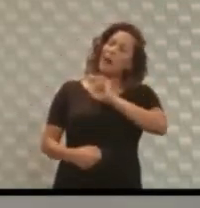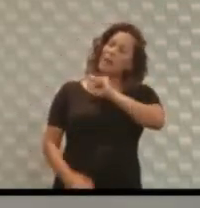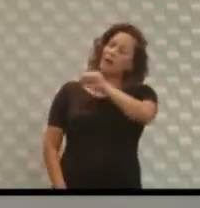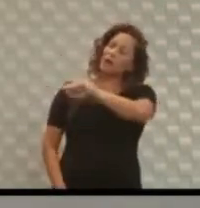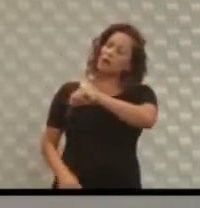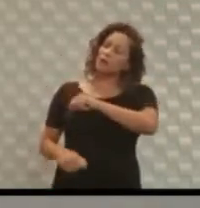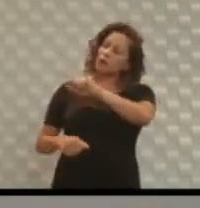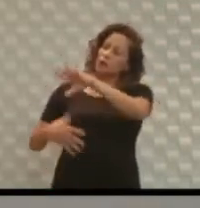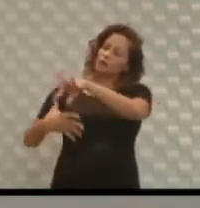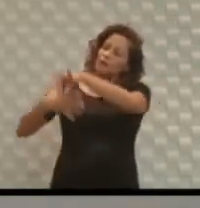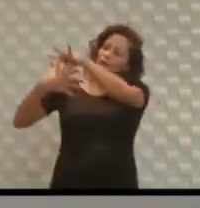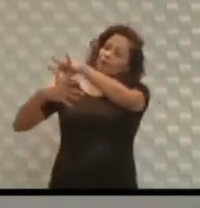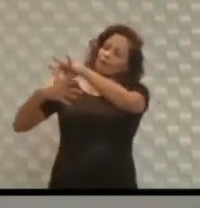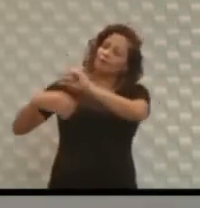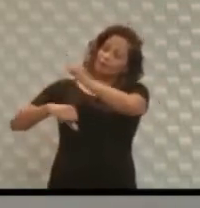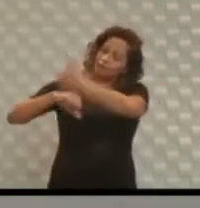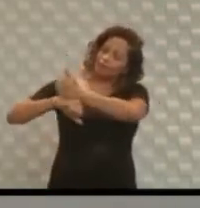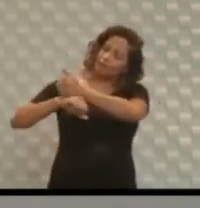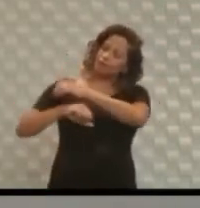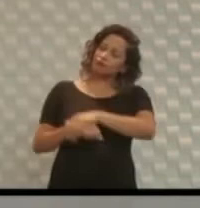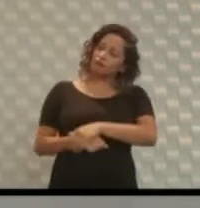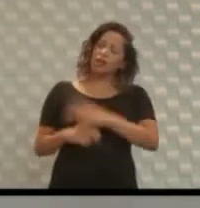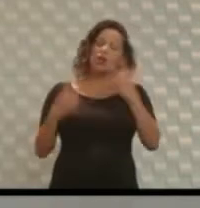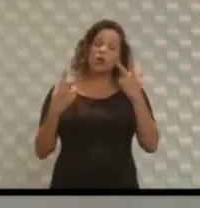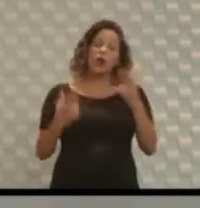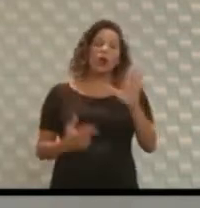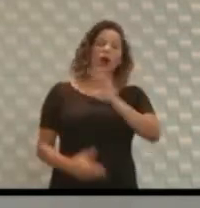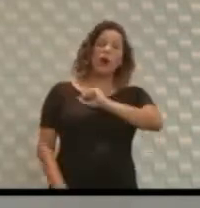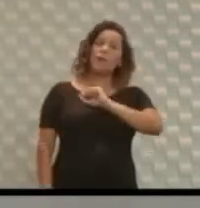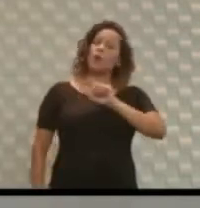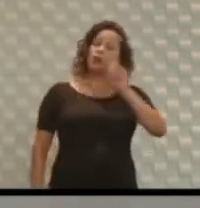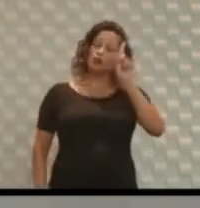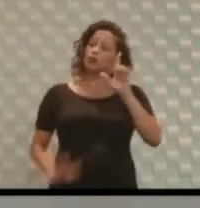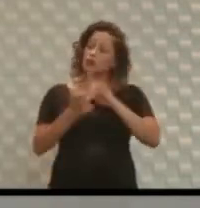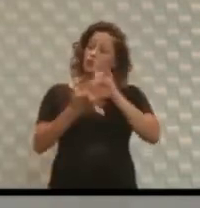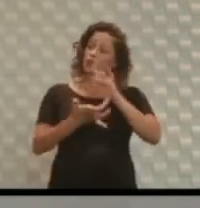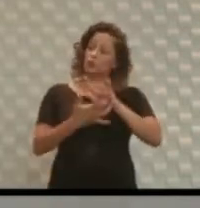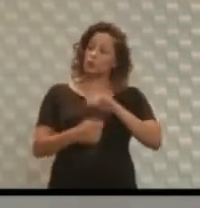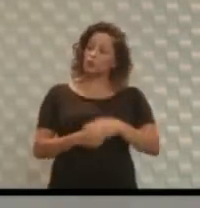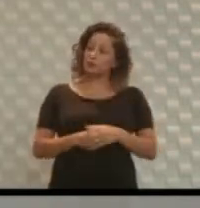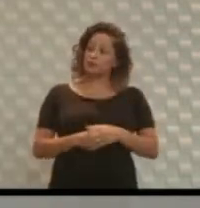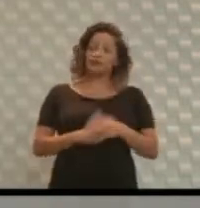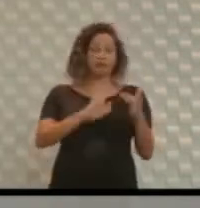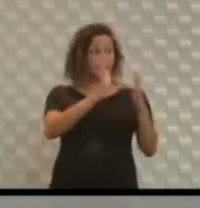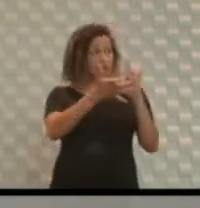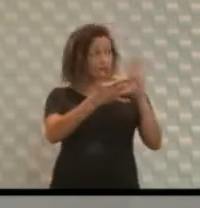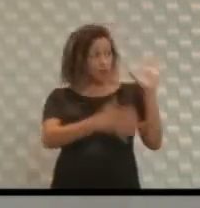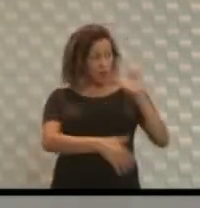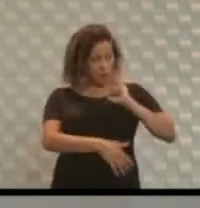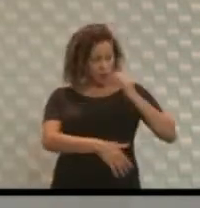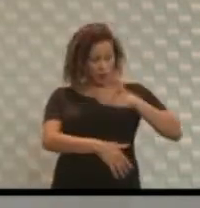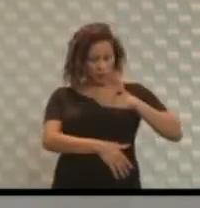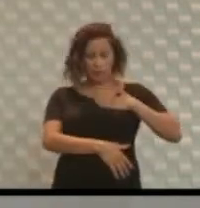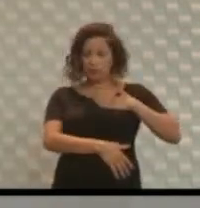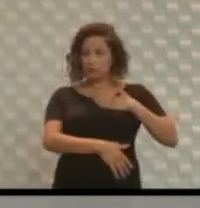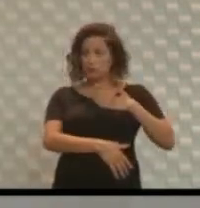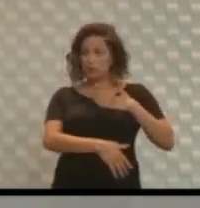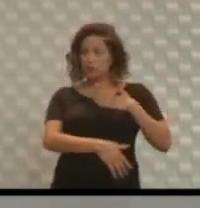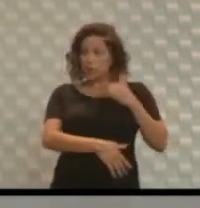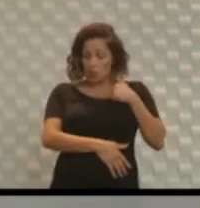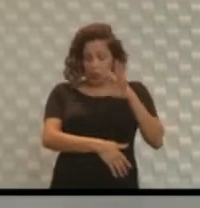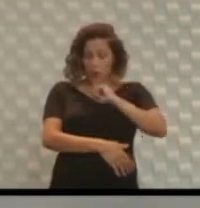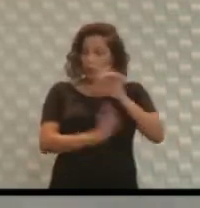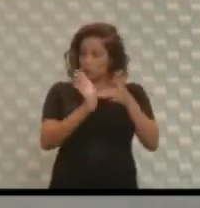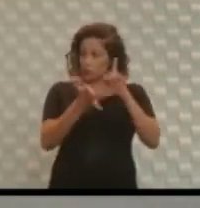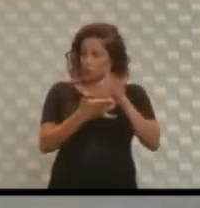você. Como eu amo a Cristo. Então, como eu amo a Cristo e Ele é o primeiro no meu coração, e eu acho